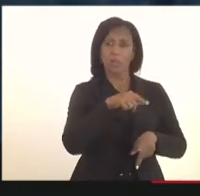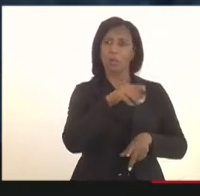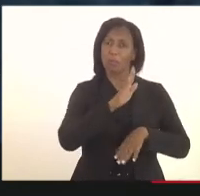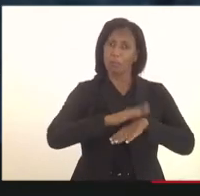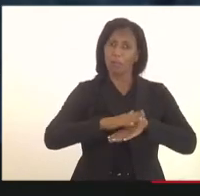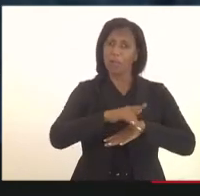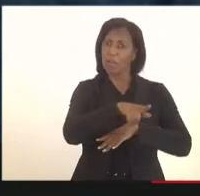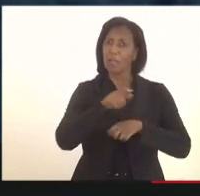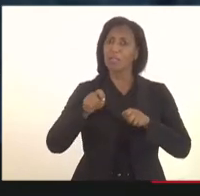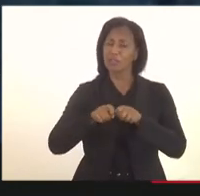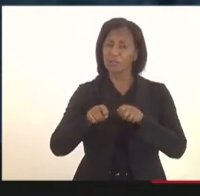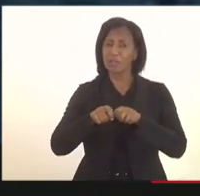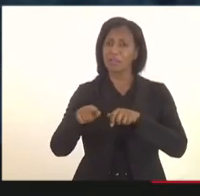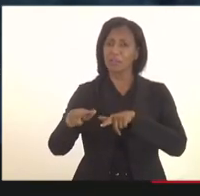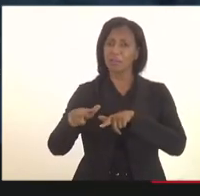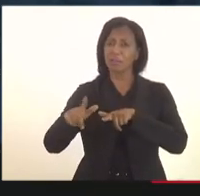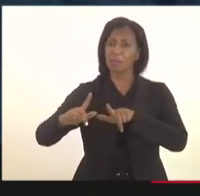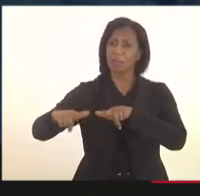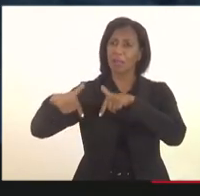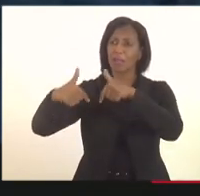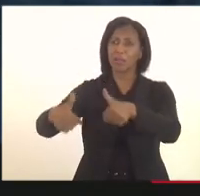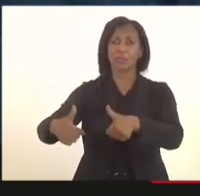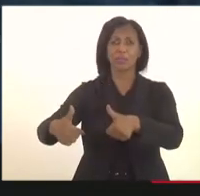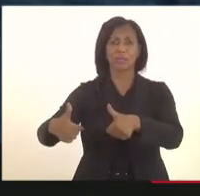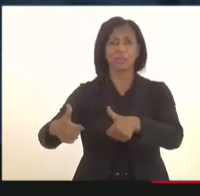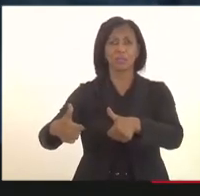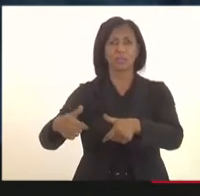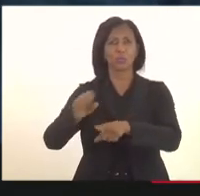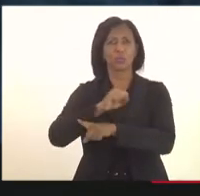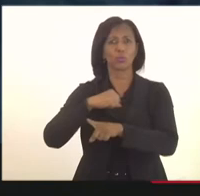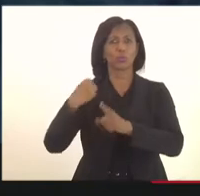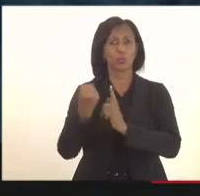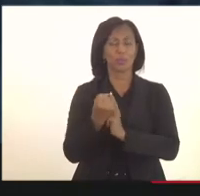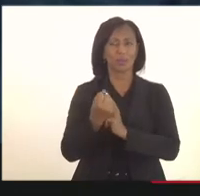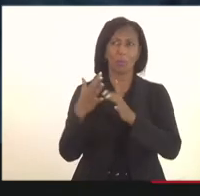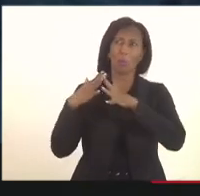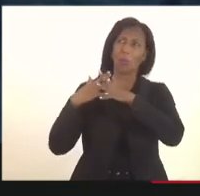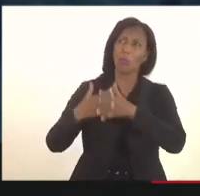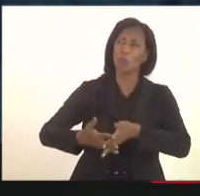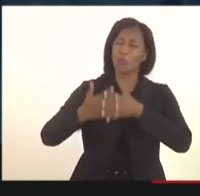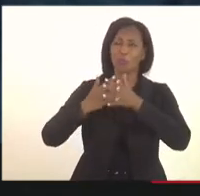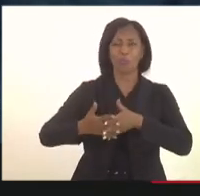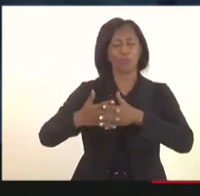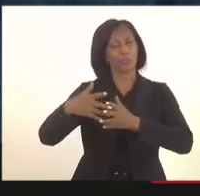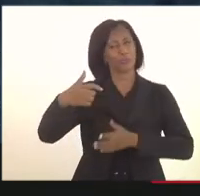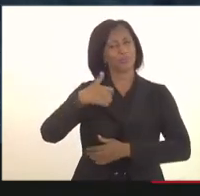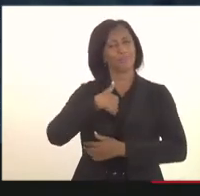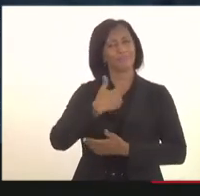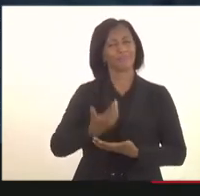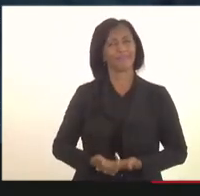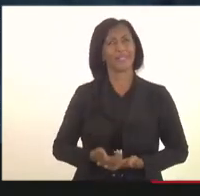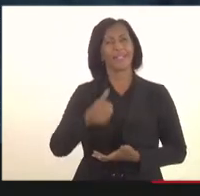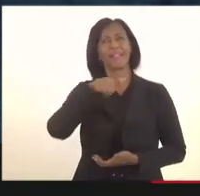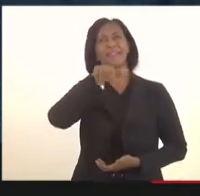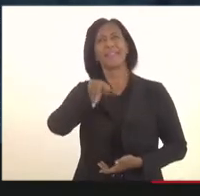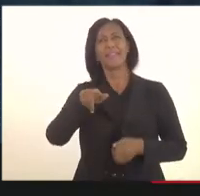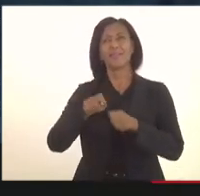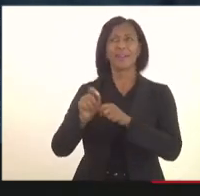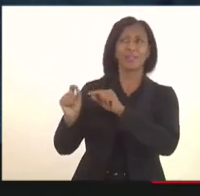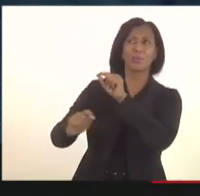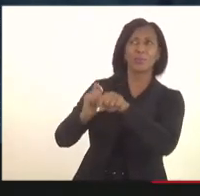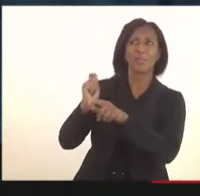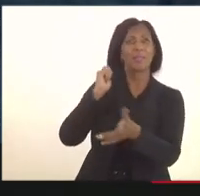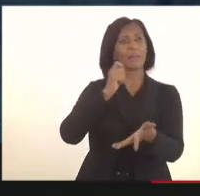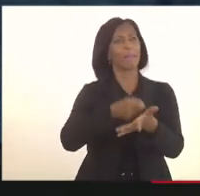programa social. Isso tudo é muito confuso para mim em termos de administração pública. Quem faz o quê? Quem paga por